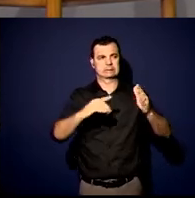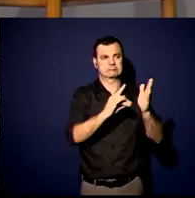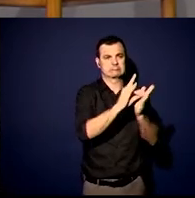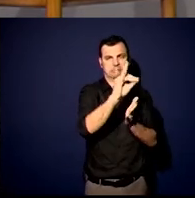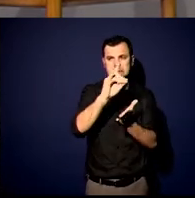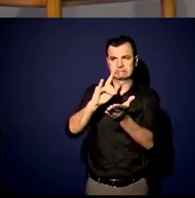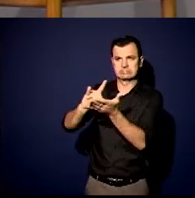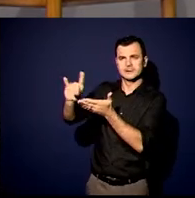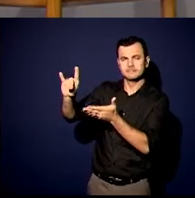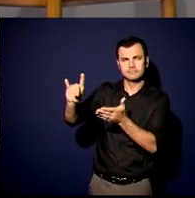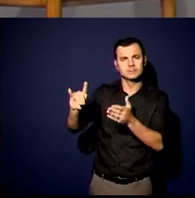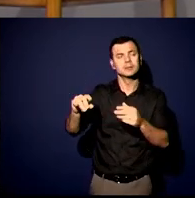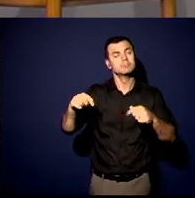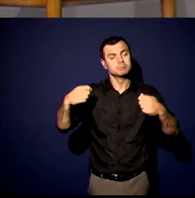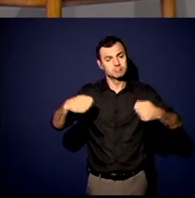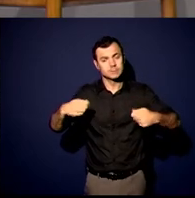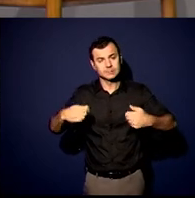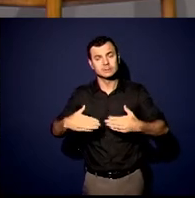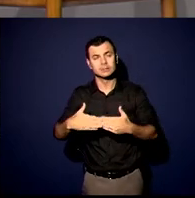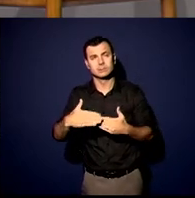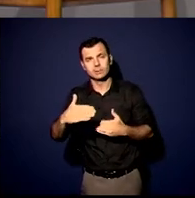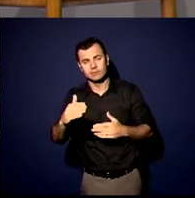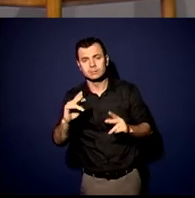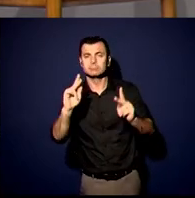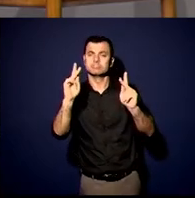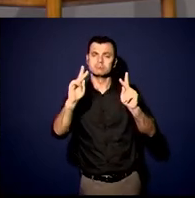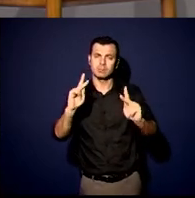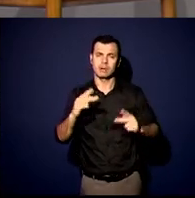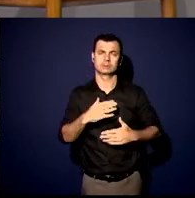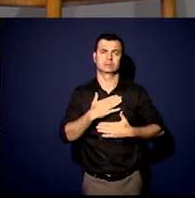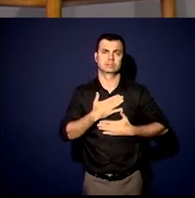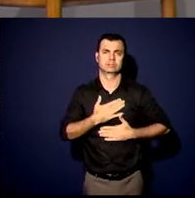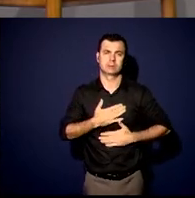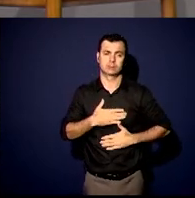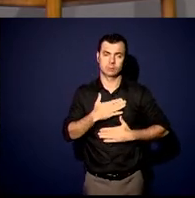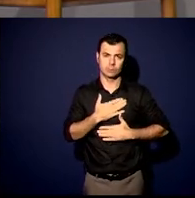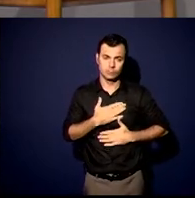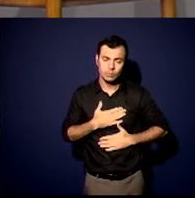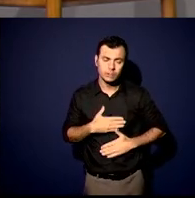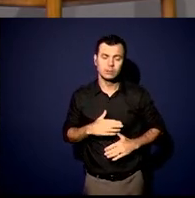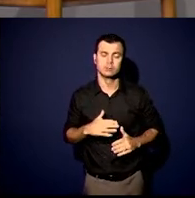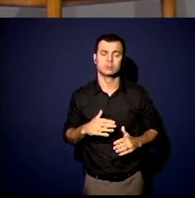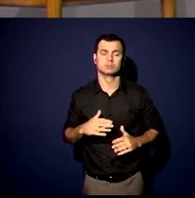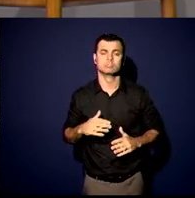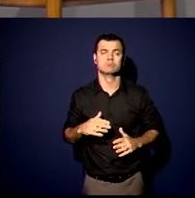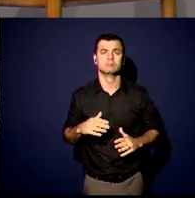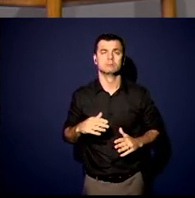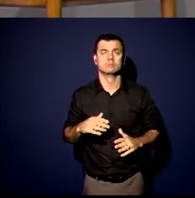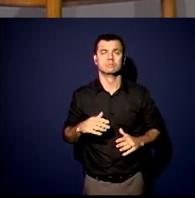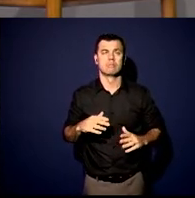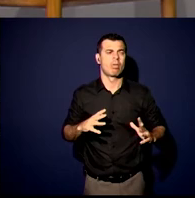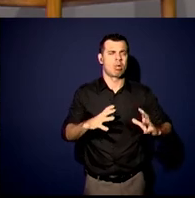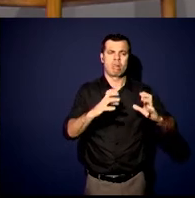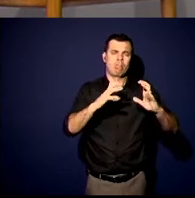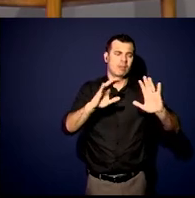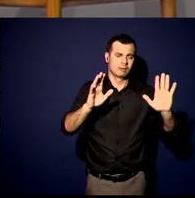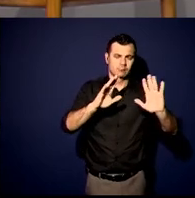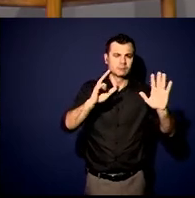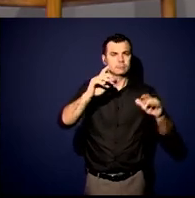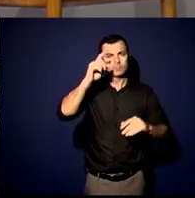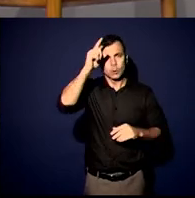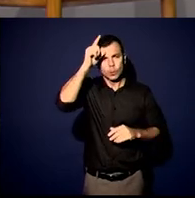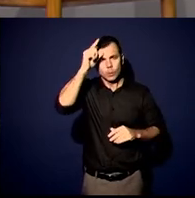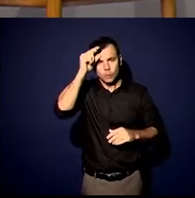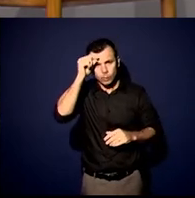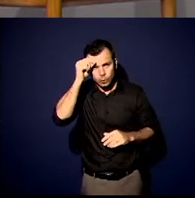o que não significa renúncia de diferenças mais um ambiente um pouco mais tranquilo para poder dar encaminhamento a essas